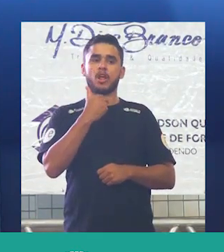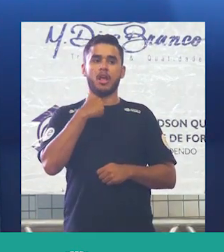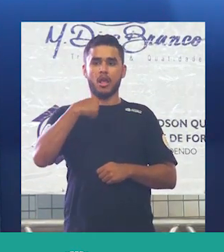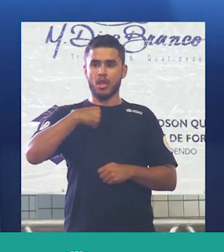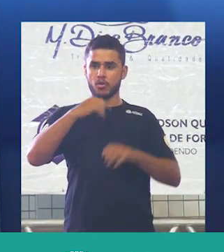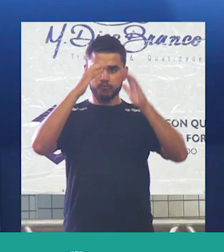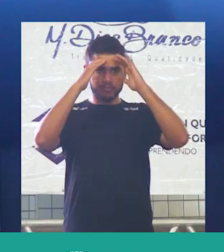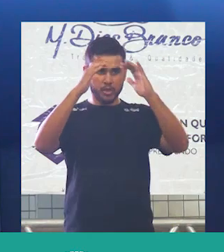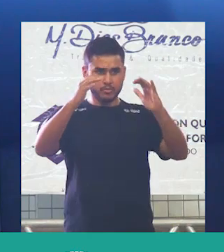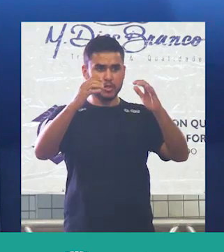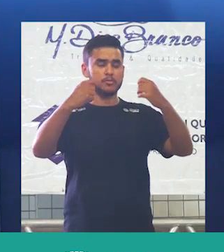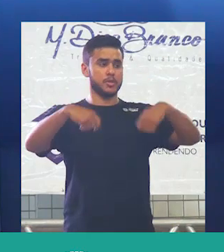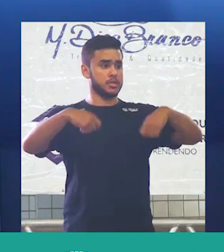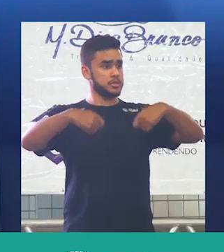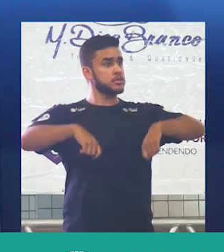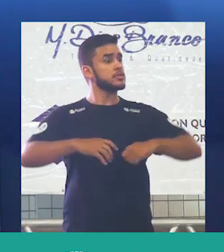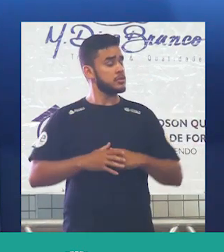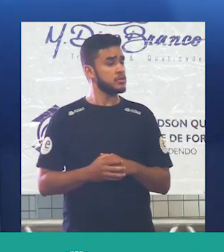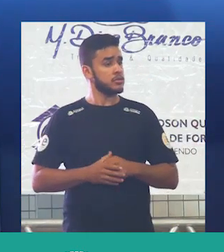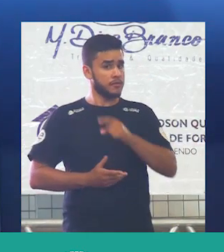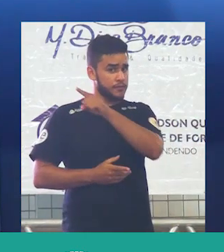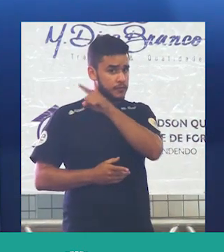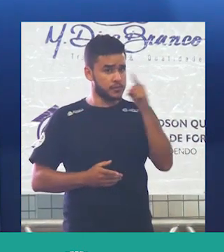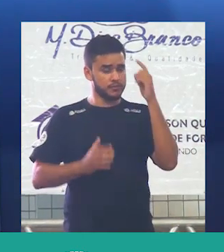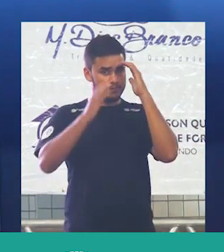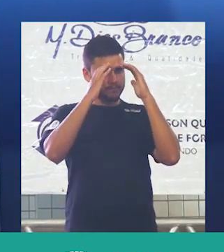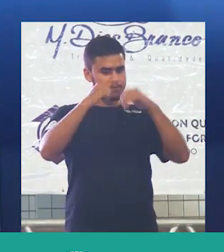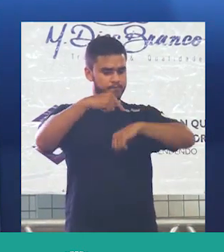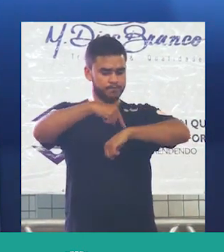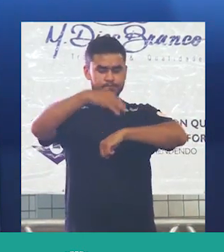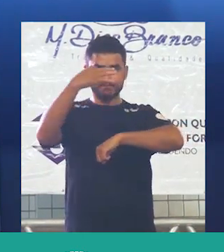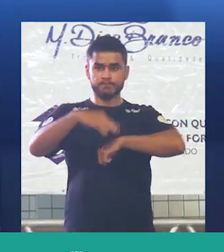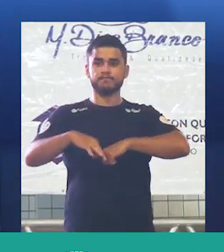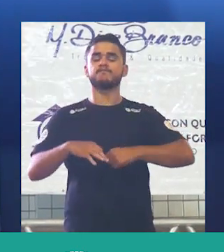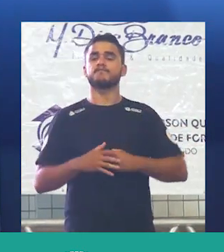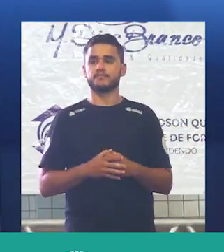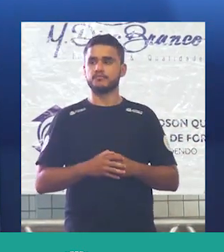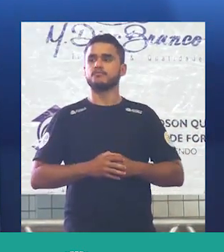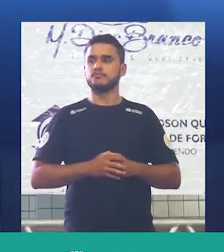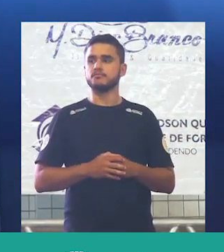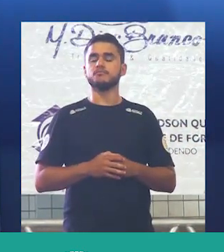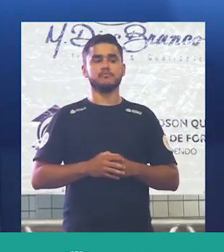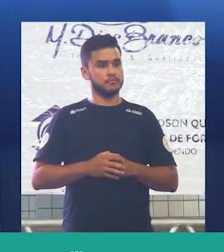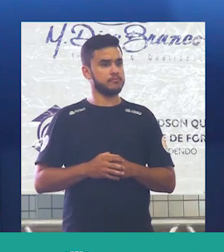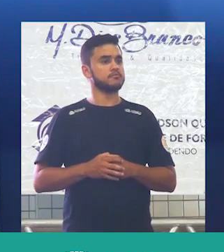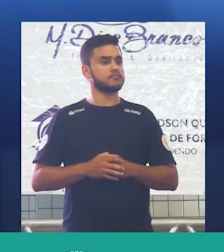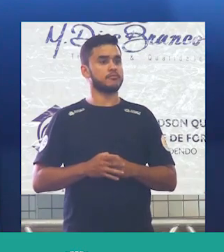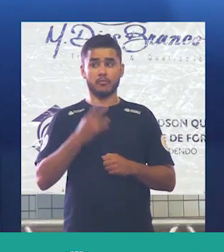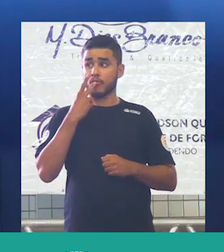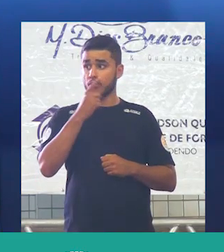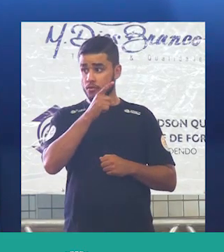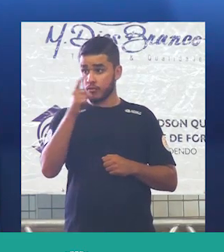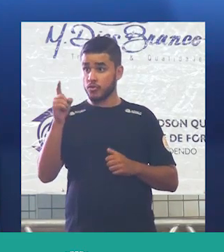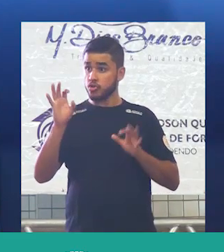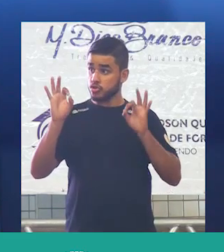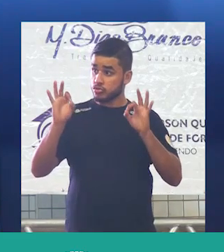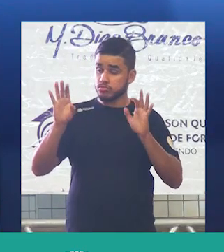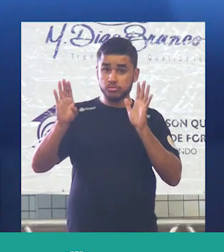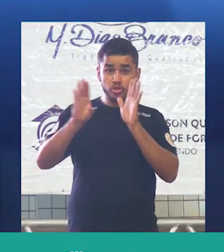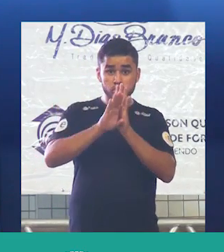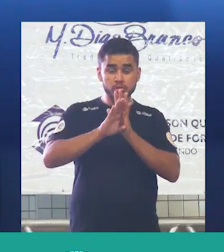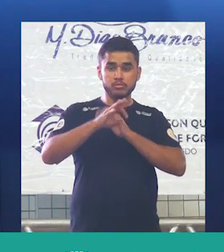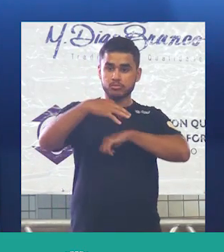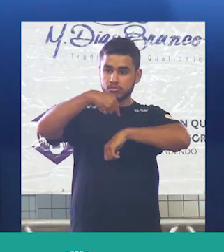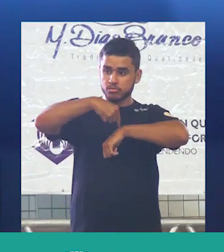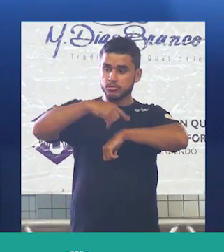meu desrespeito. Pontualidade é questão de respeito. Você chega na hora, porque